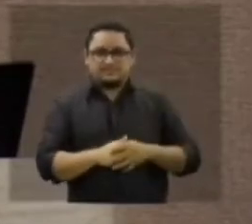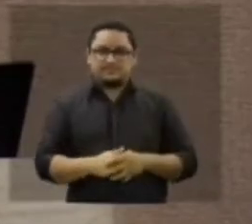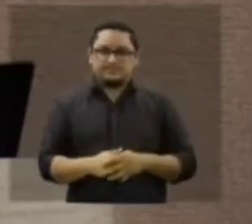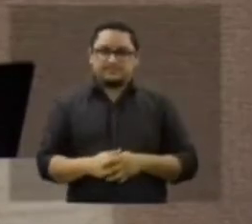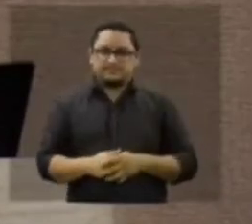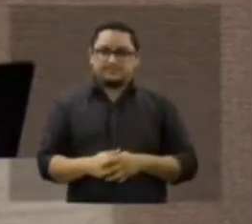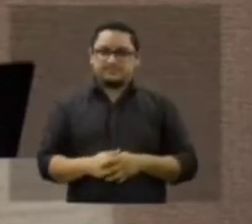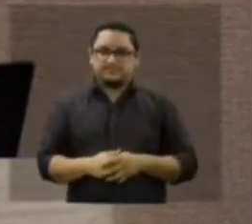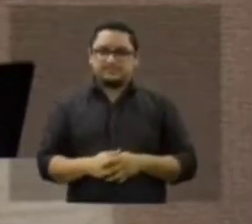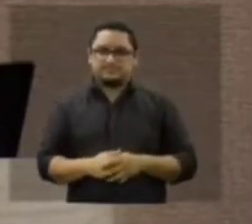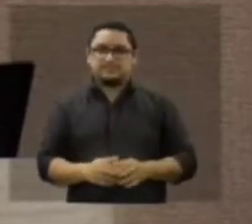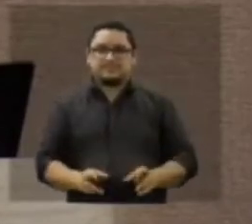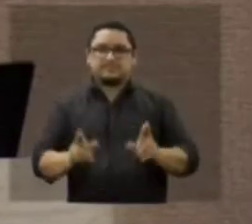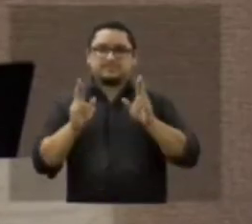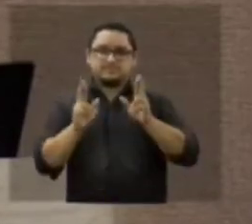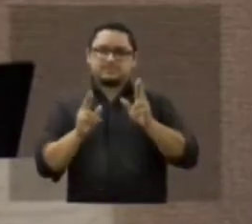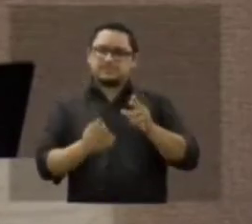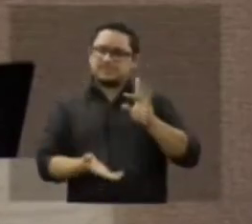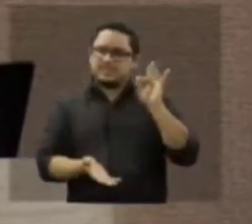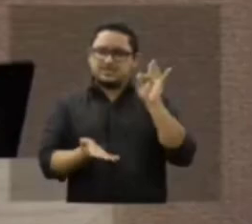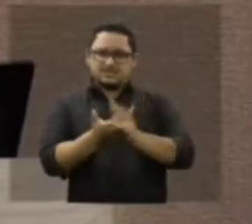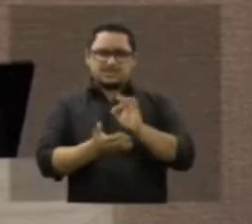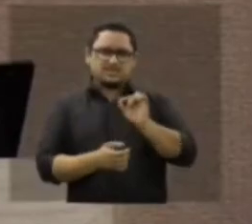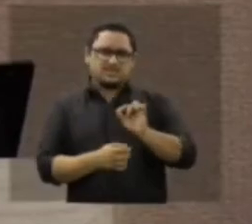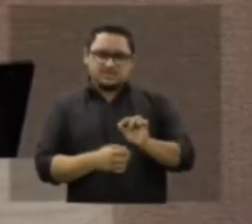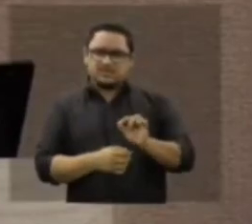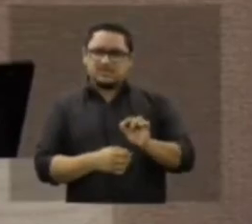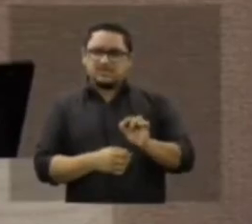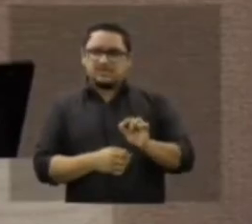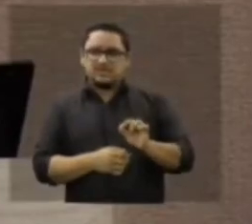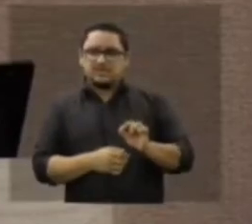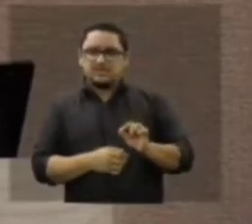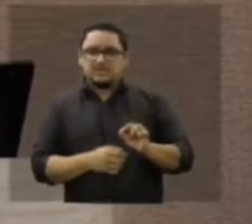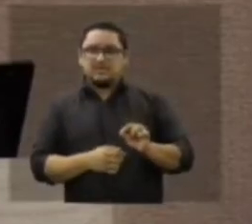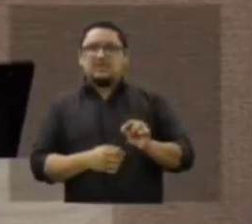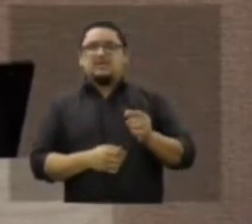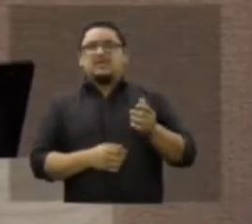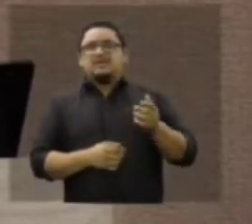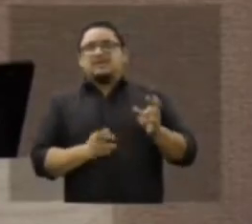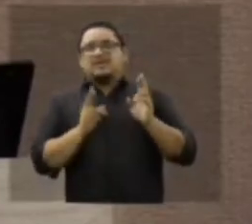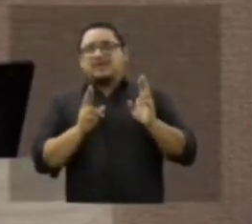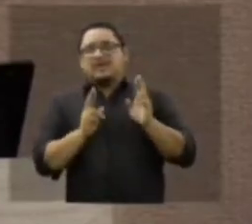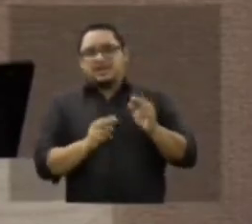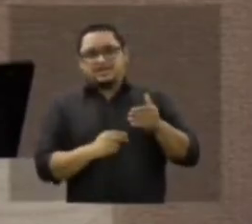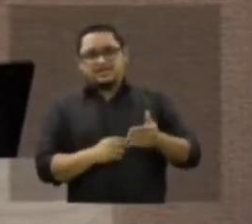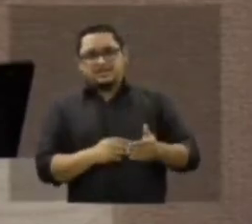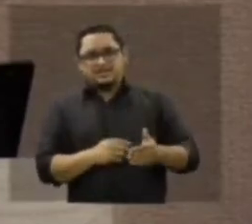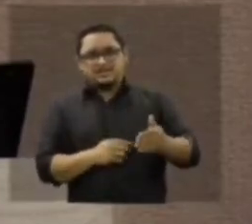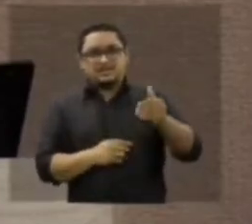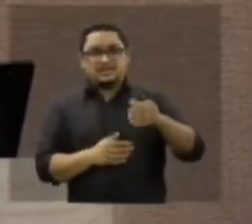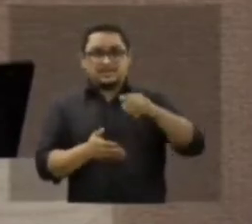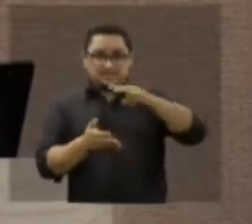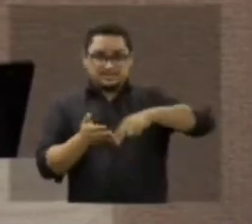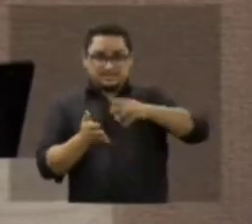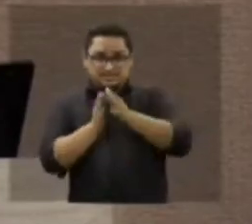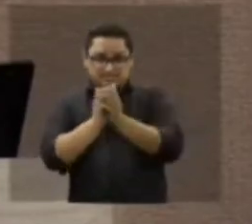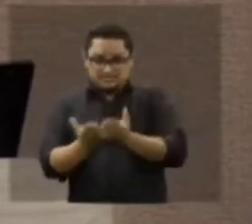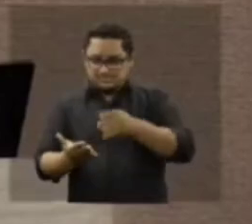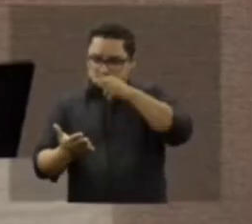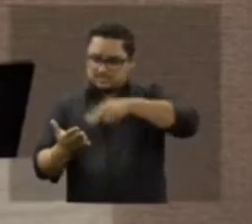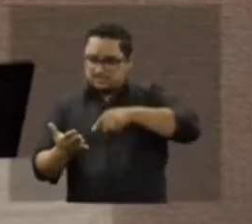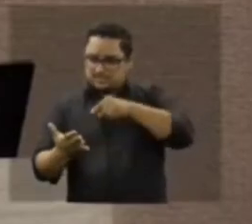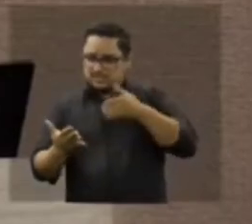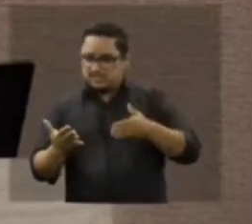Internacional desejamos ardentemente presenciar o dia em que conforme se lê nas bênçãos de R